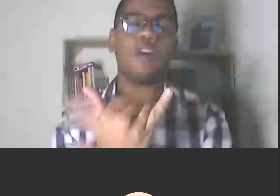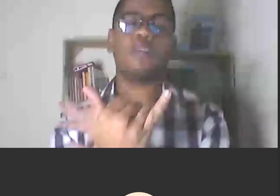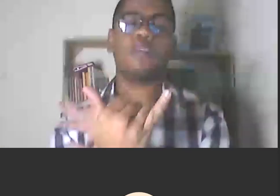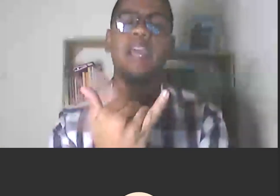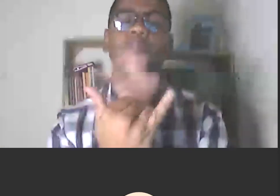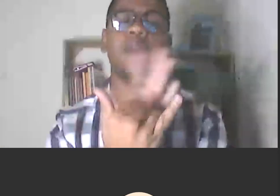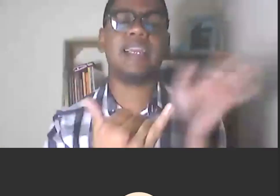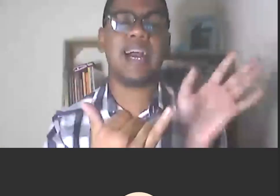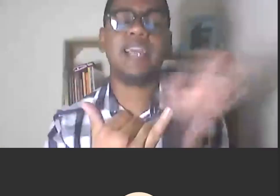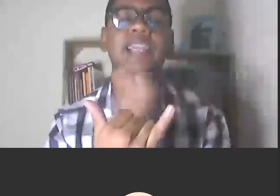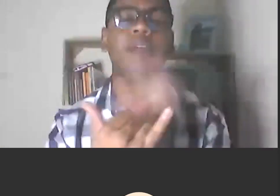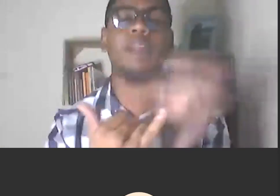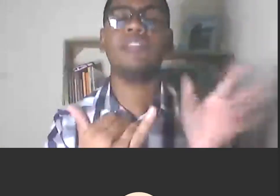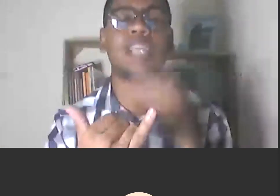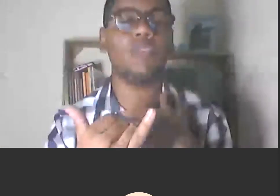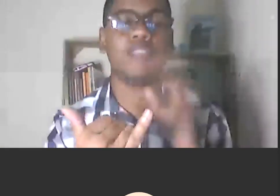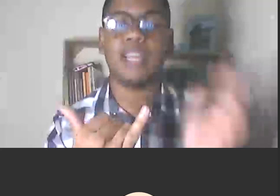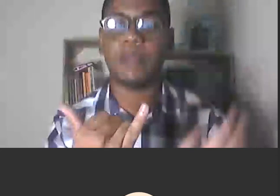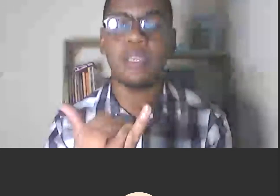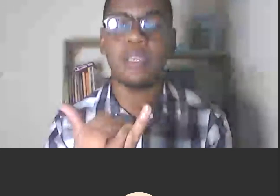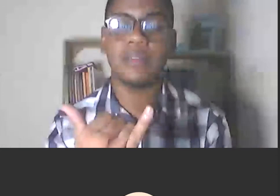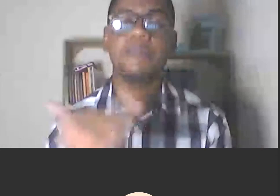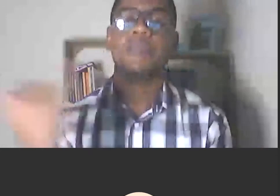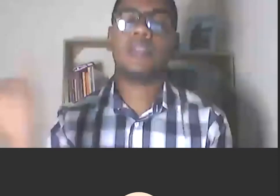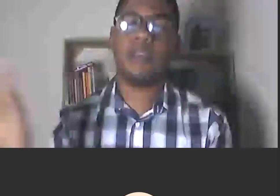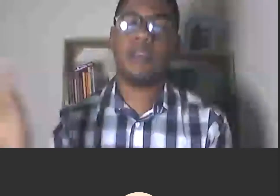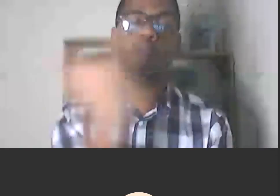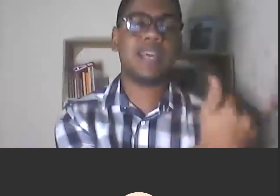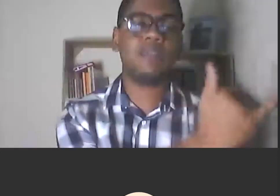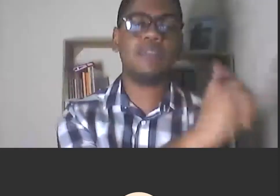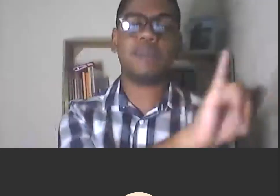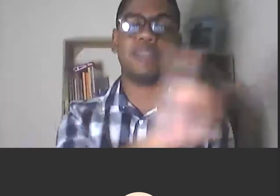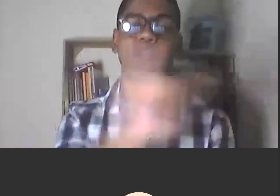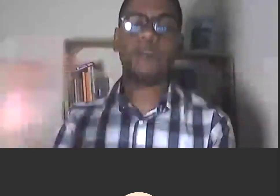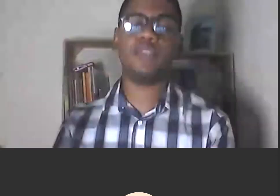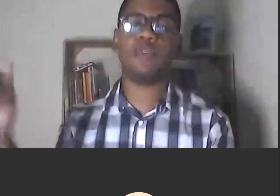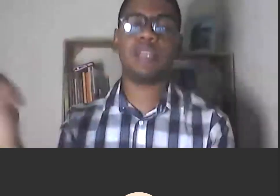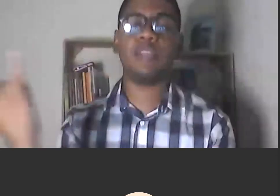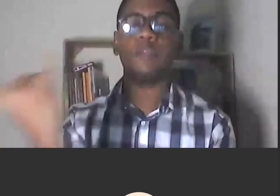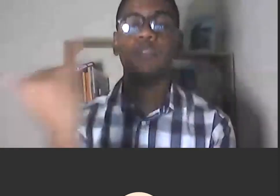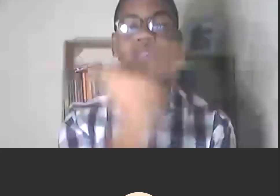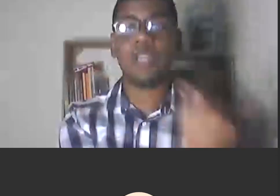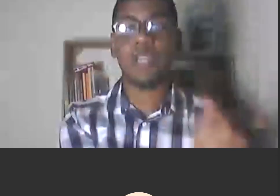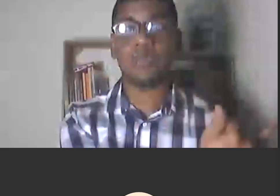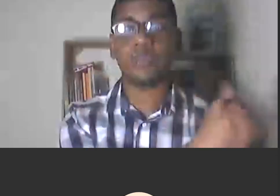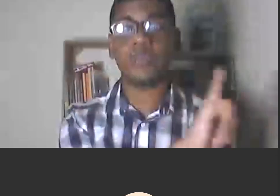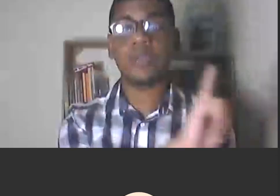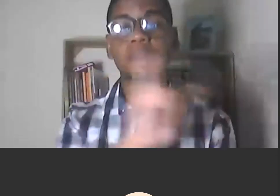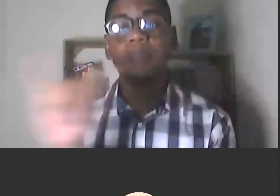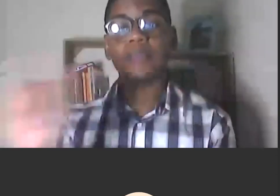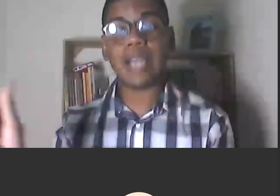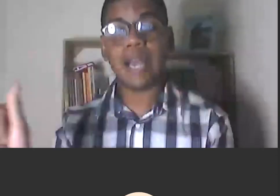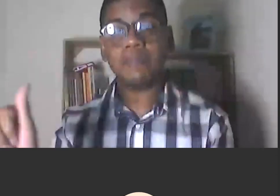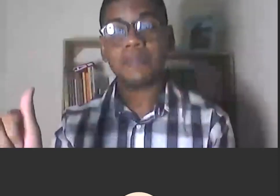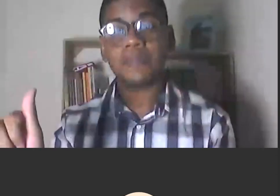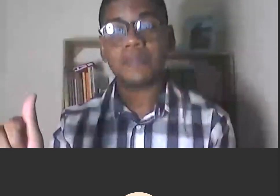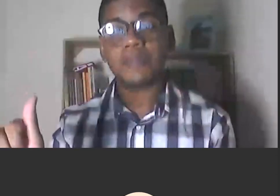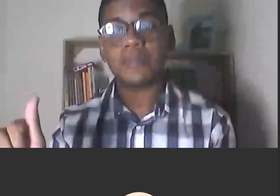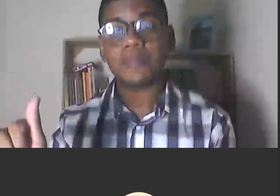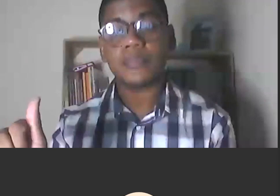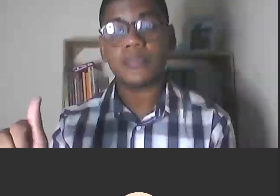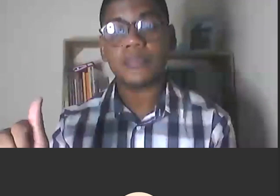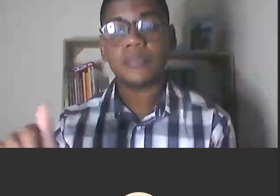aí eu não coloco nem o polegar e nem o dedo indicador virado para mim. Eu vou botar totalmente voltado para o espaço neutro,